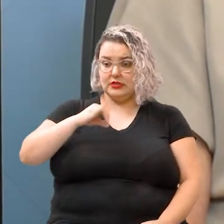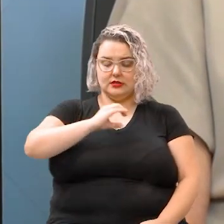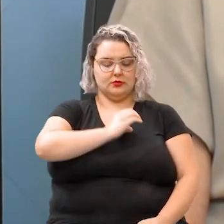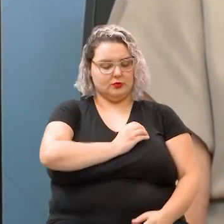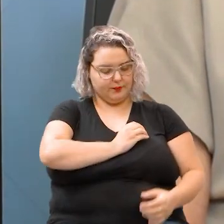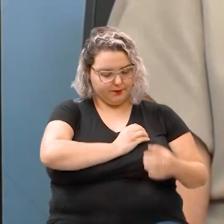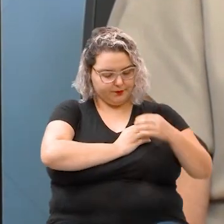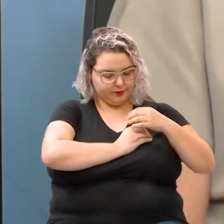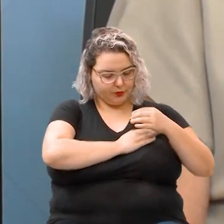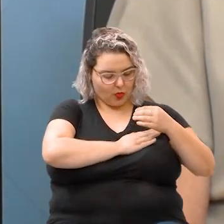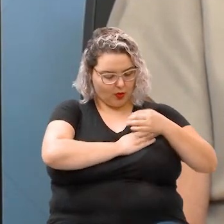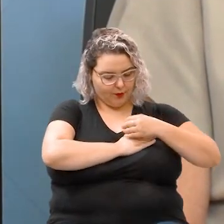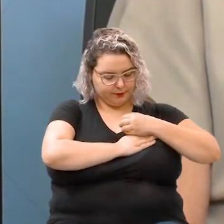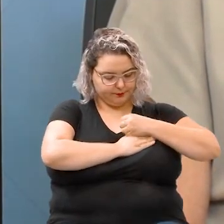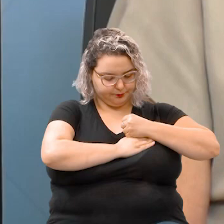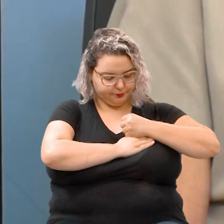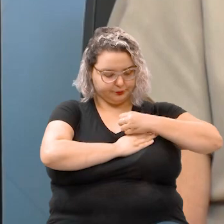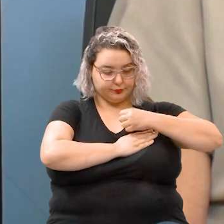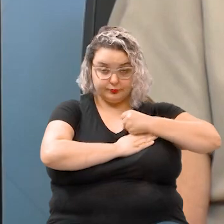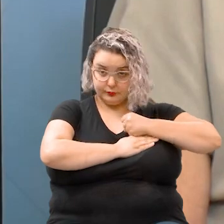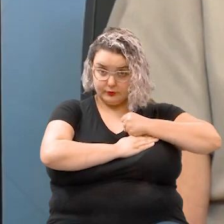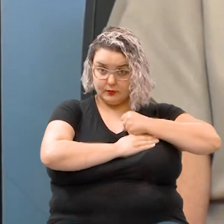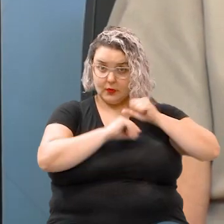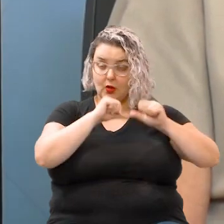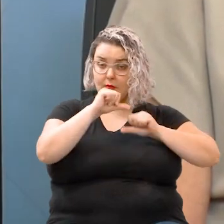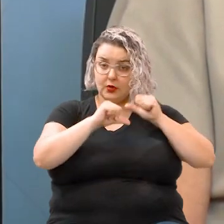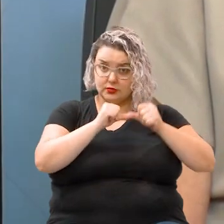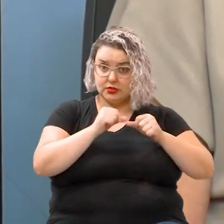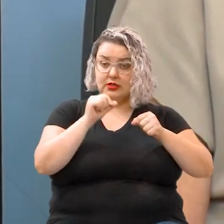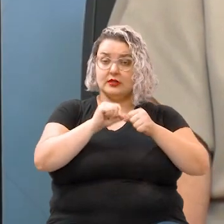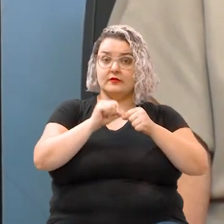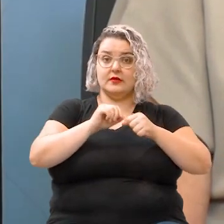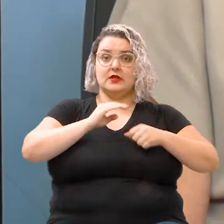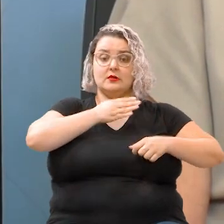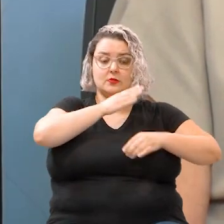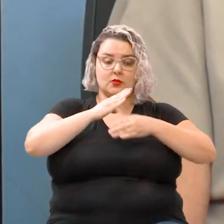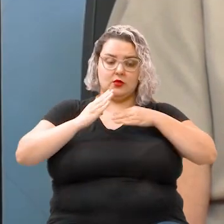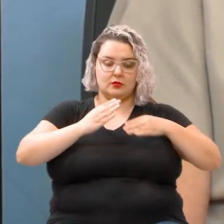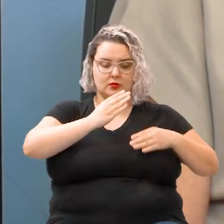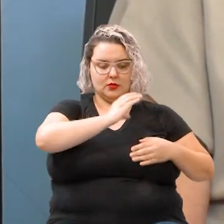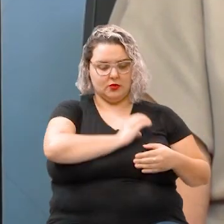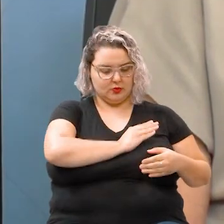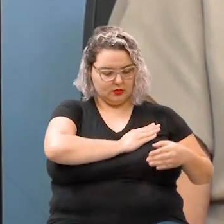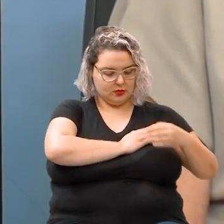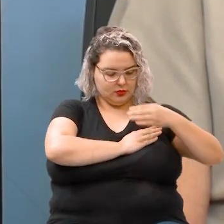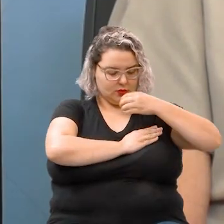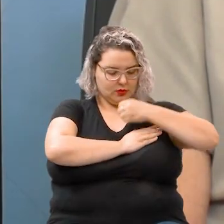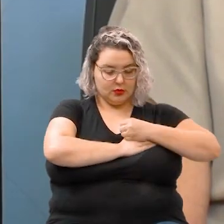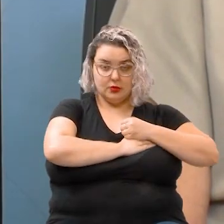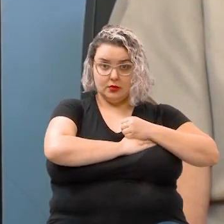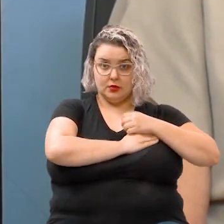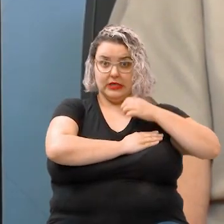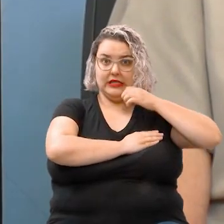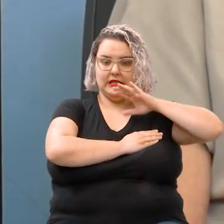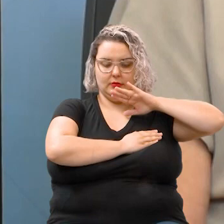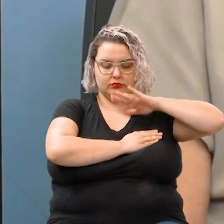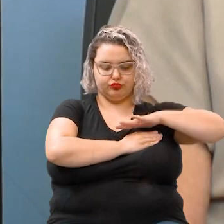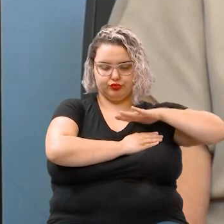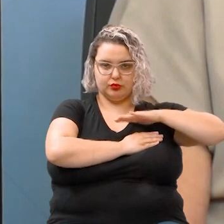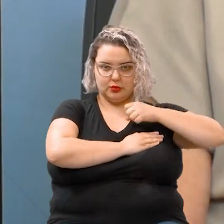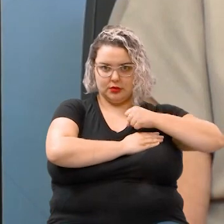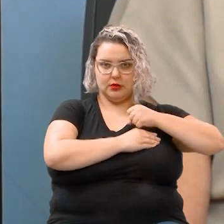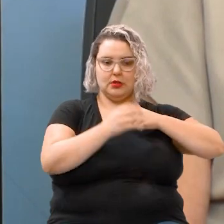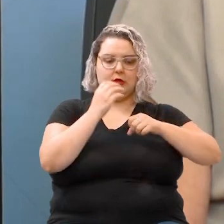válvula cardíaca, uma alteração numa das válvulas, que faz com que a bactéria, os streptococcus, eles fiquem ali assestados,